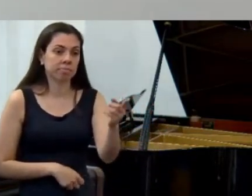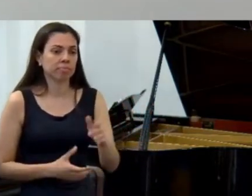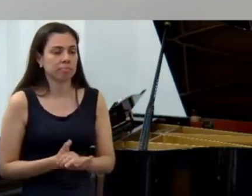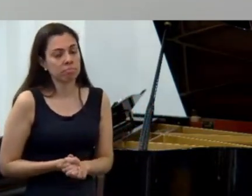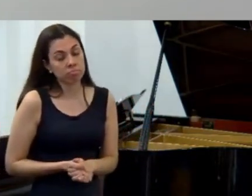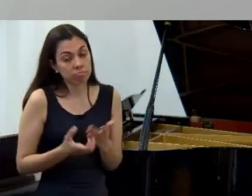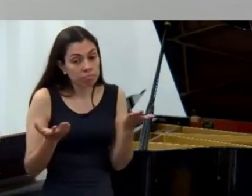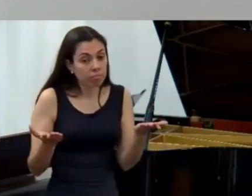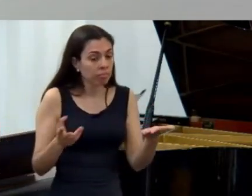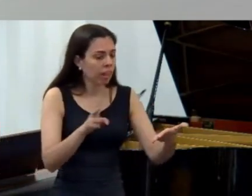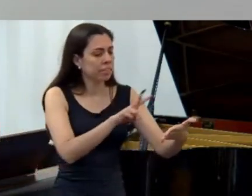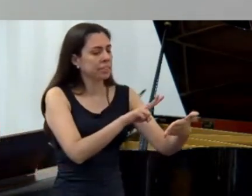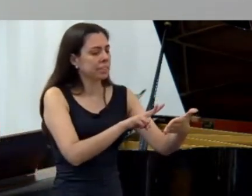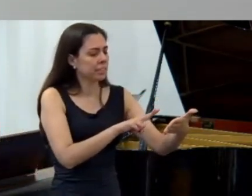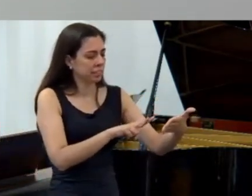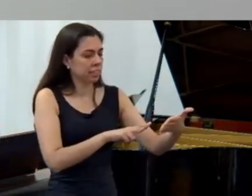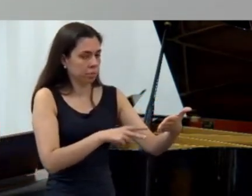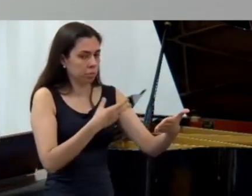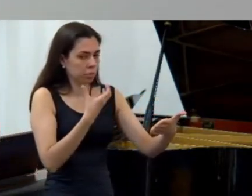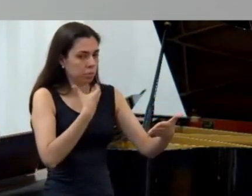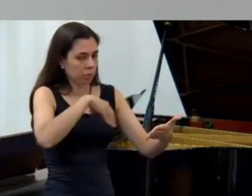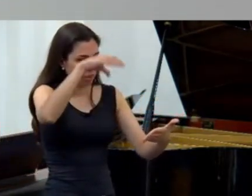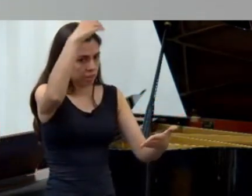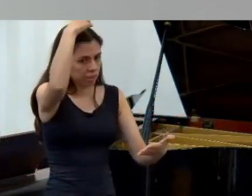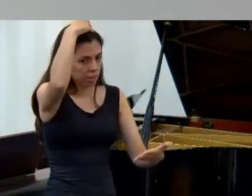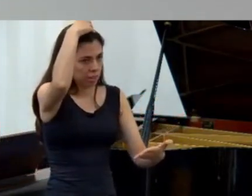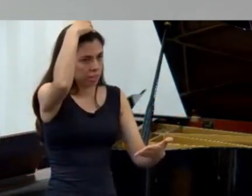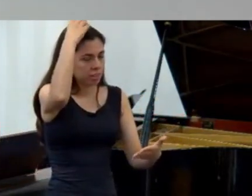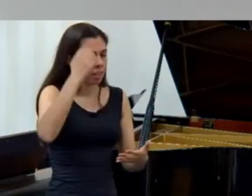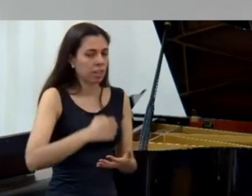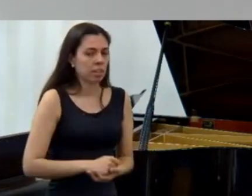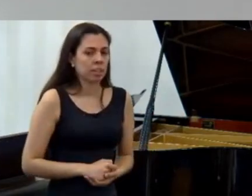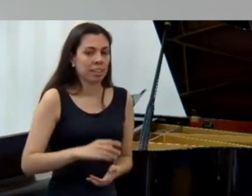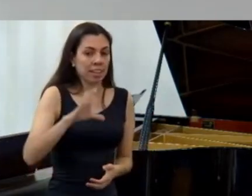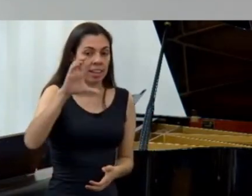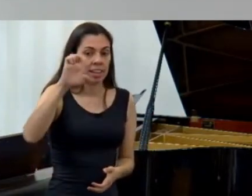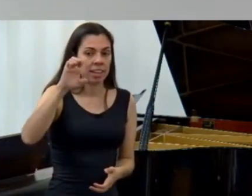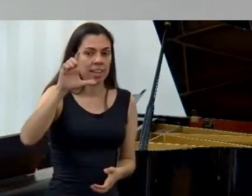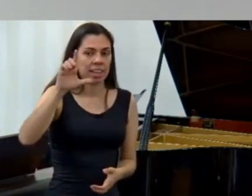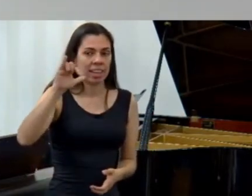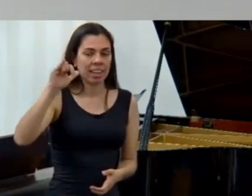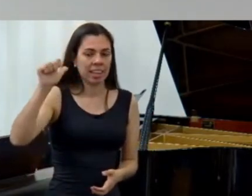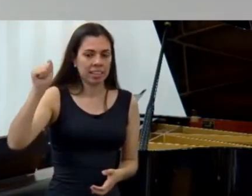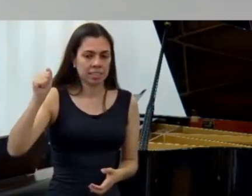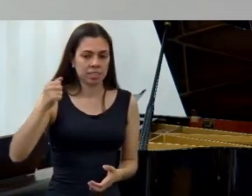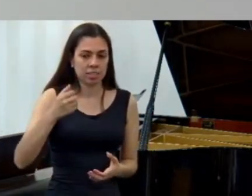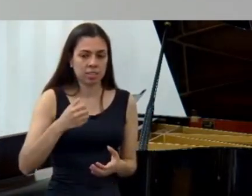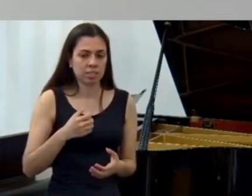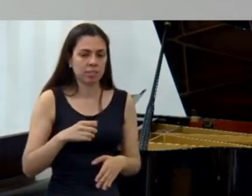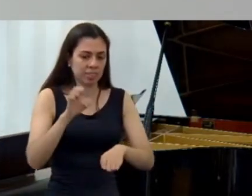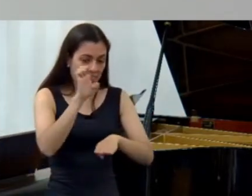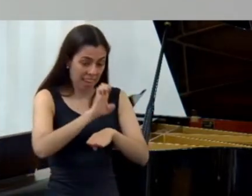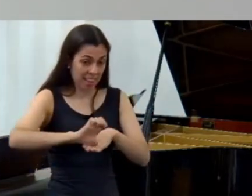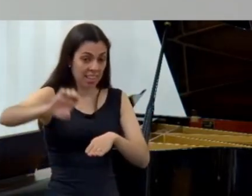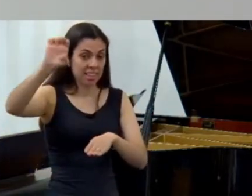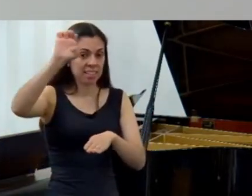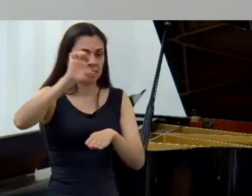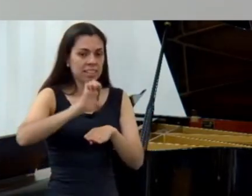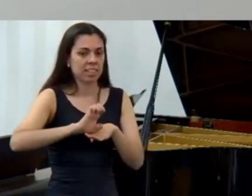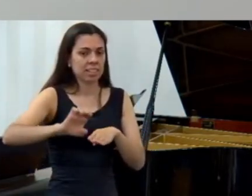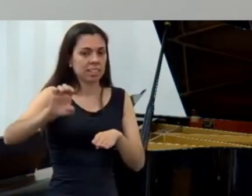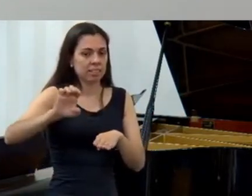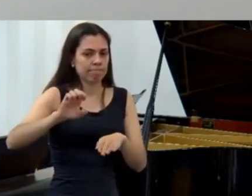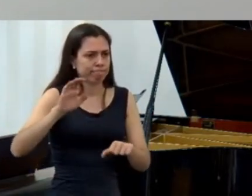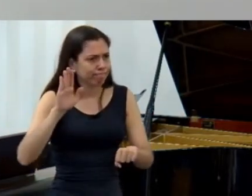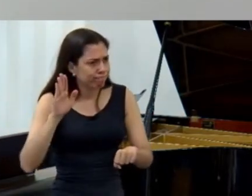de Elias, um dos maiores profetas da história de Israel. Mas um dos maiores